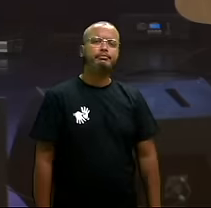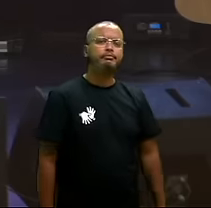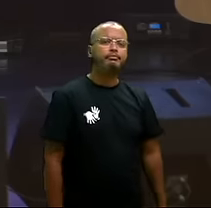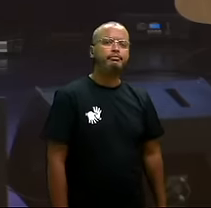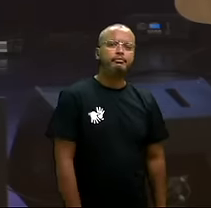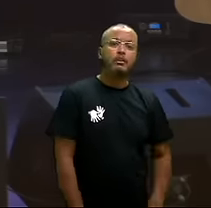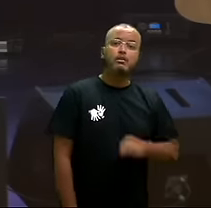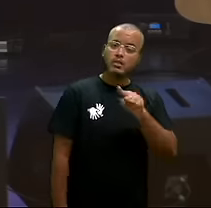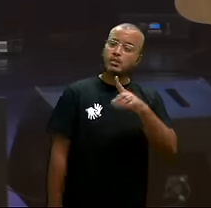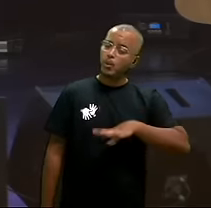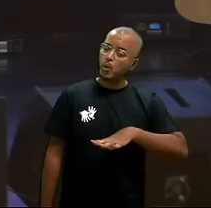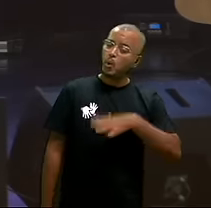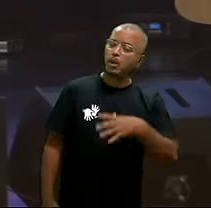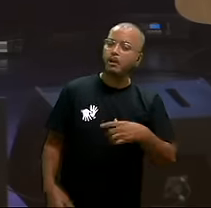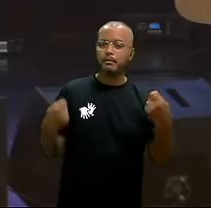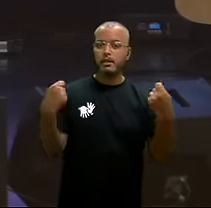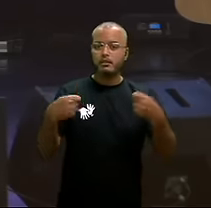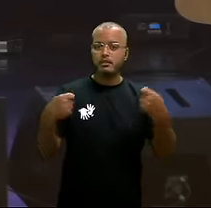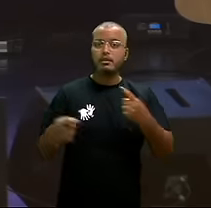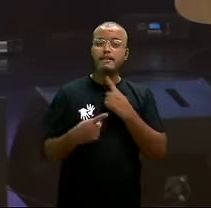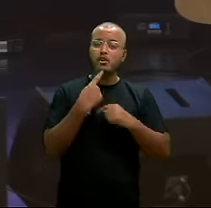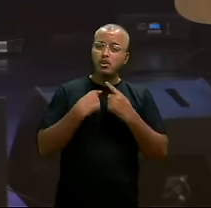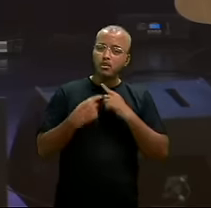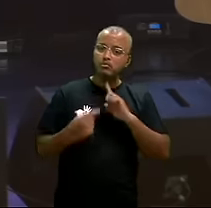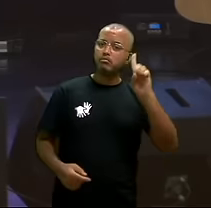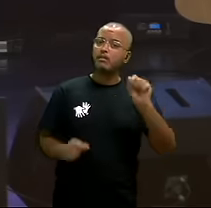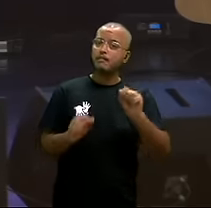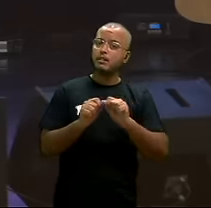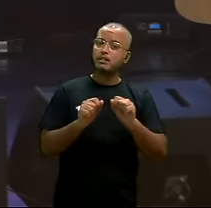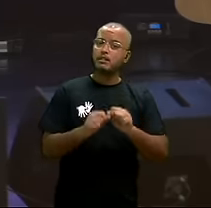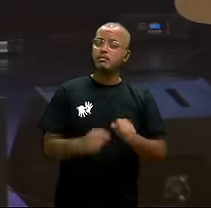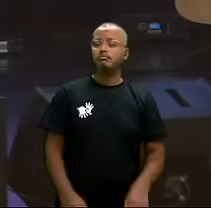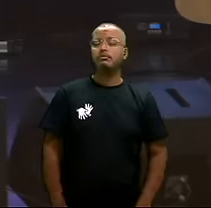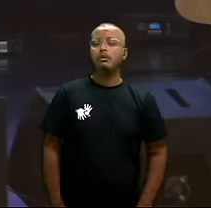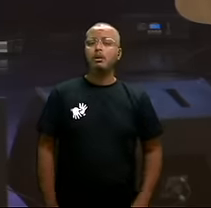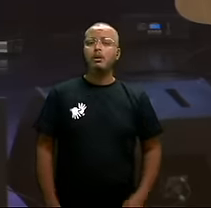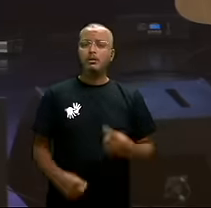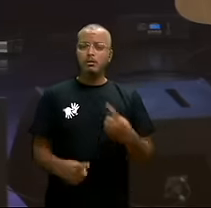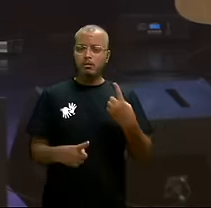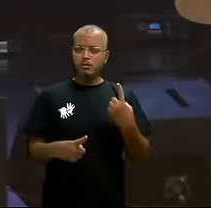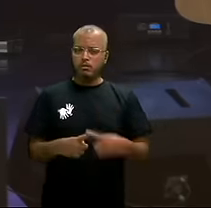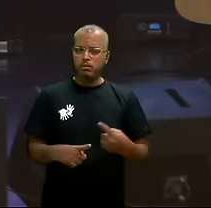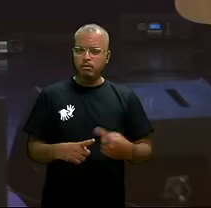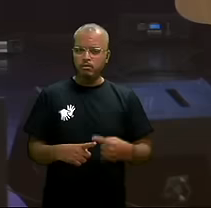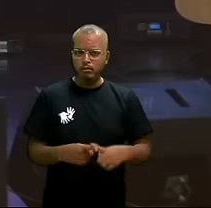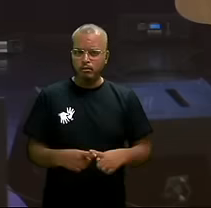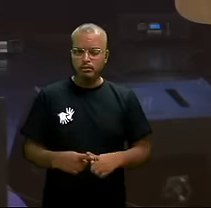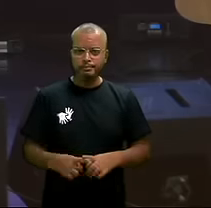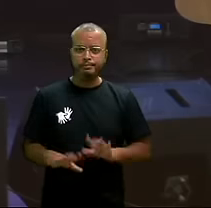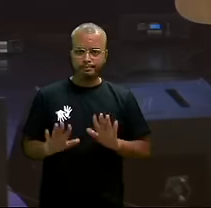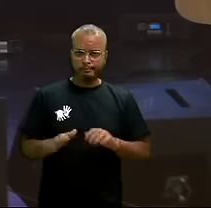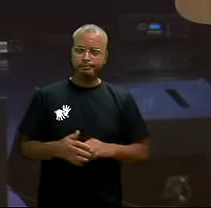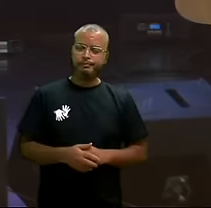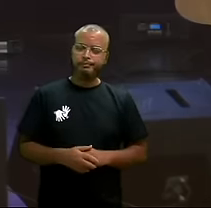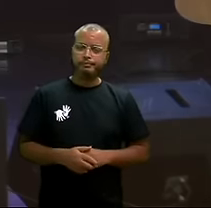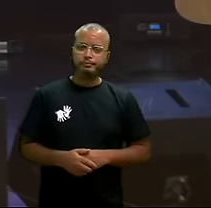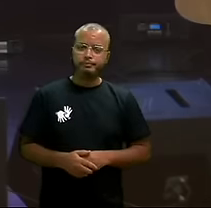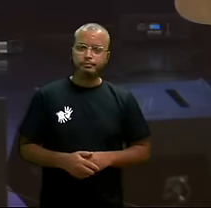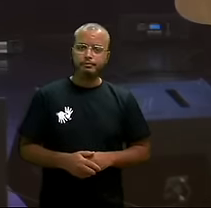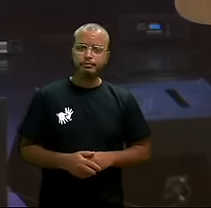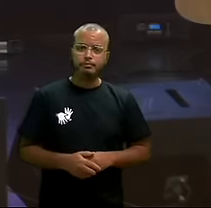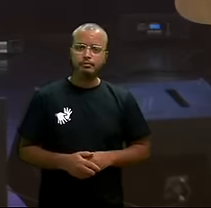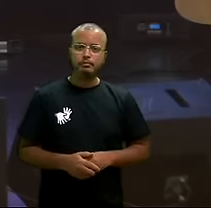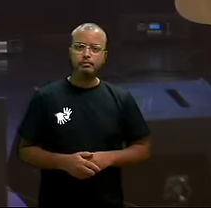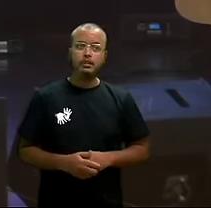Ter coragem para fazer a vontade de Deus. Não adianta, irmão, escuta, buscar você, mas não vai buscar